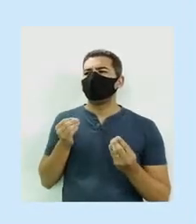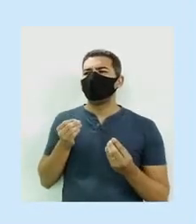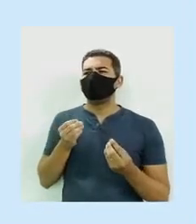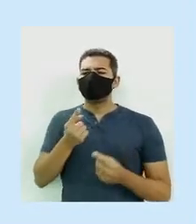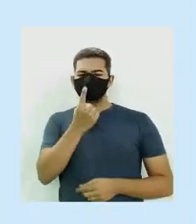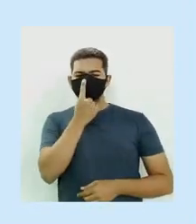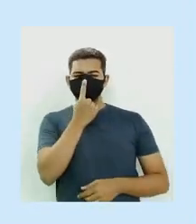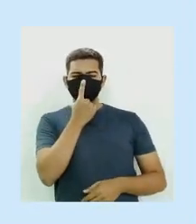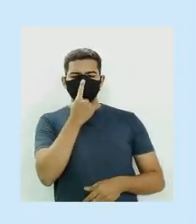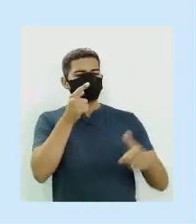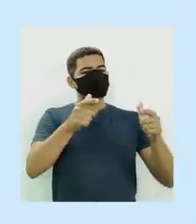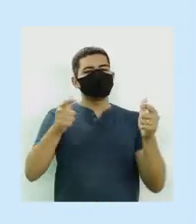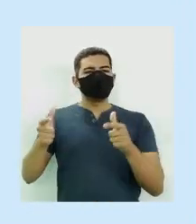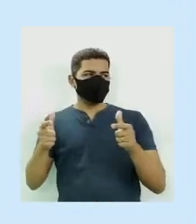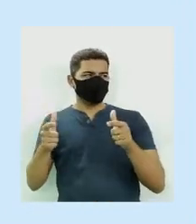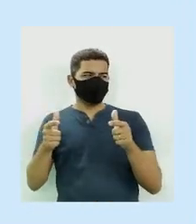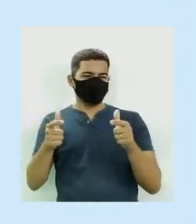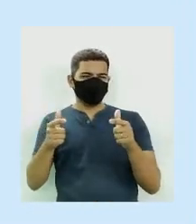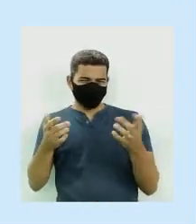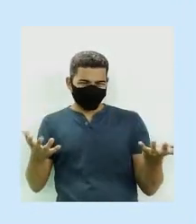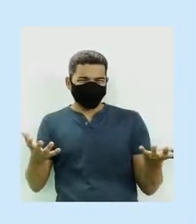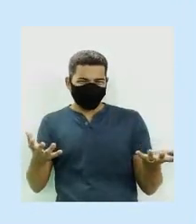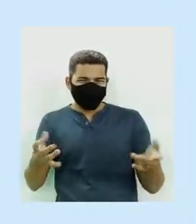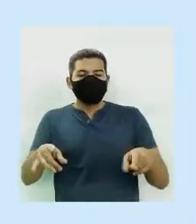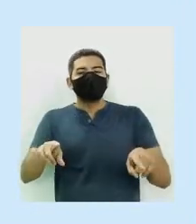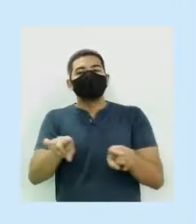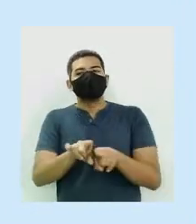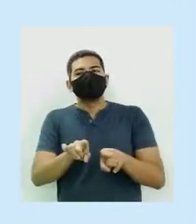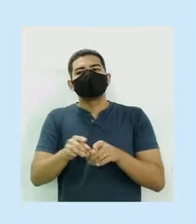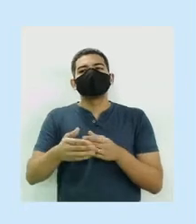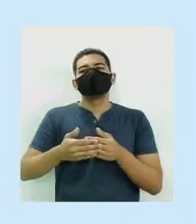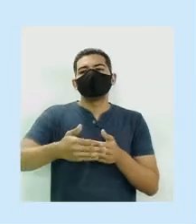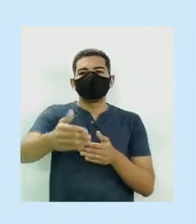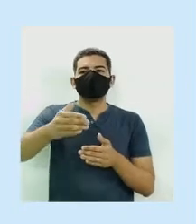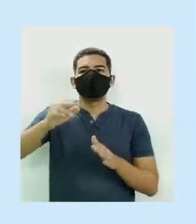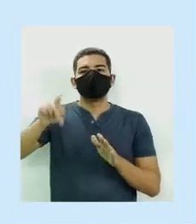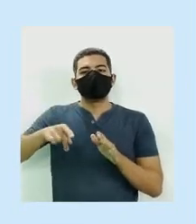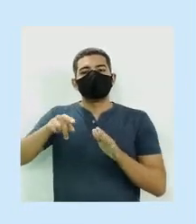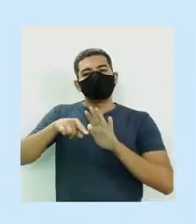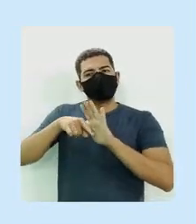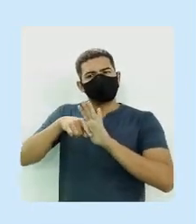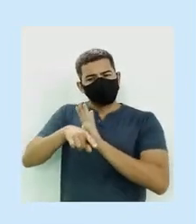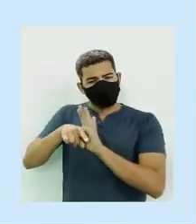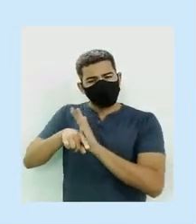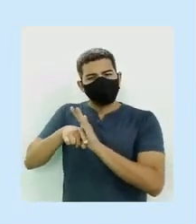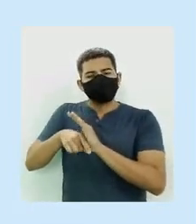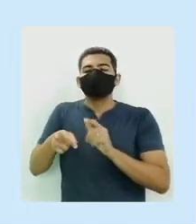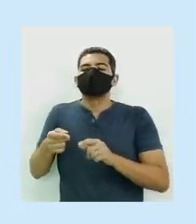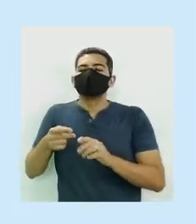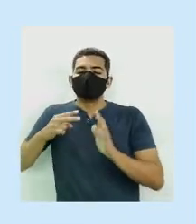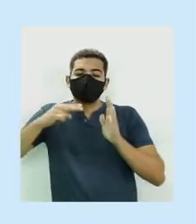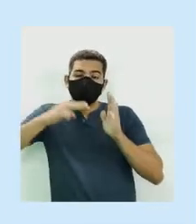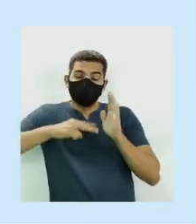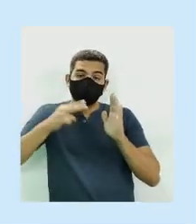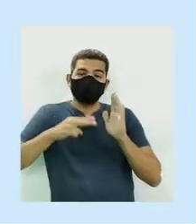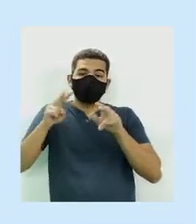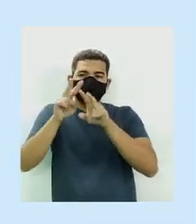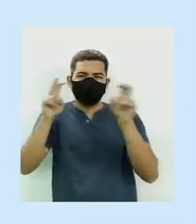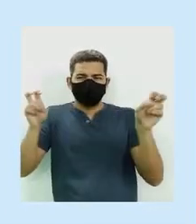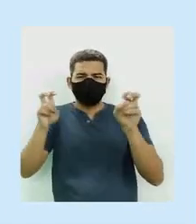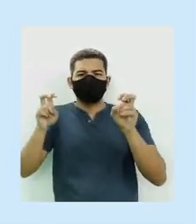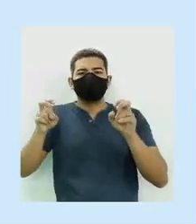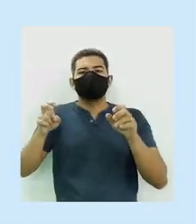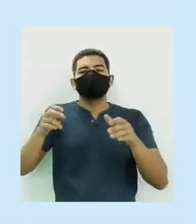sentirem representados. E a partir daí, a gente vai fazer as nossas pesquisas, as nossas leituras sobre o assunto para